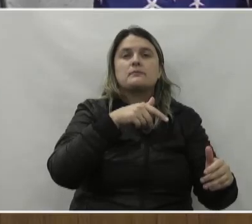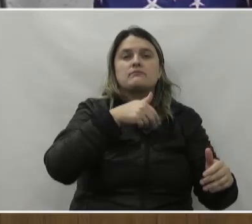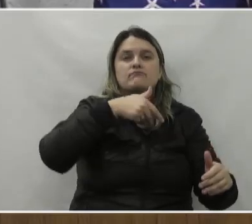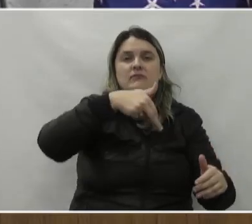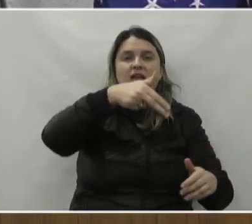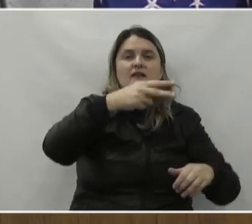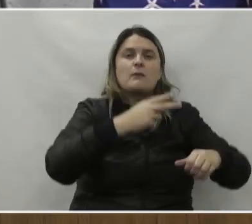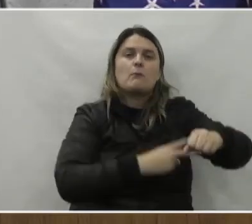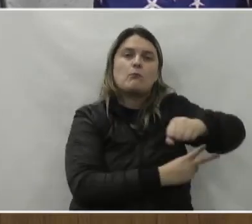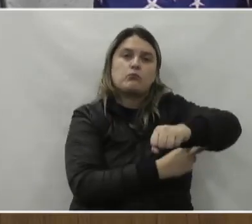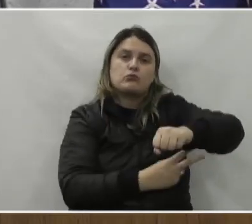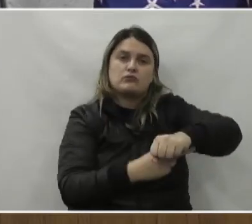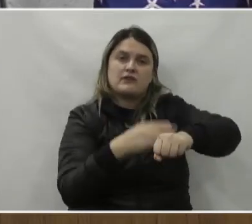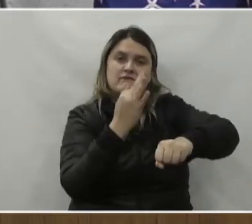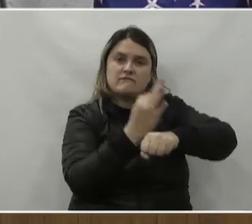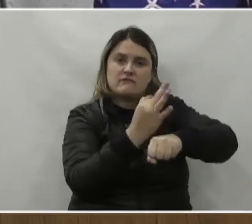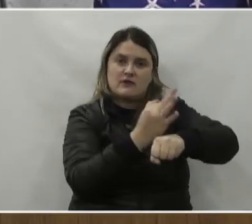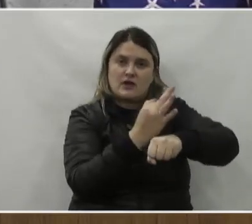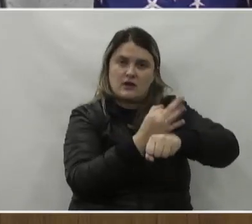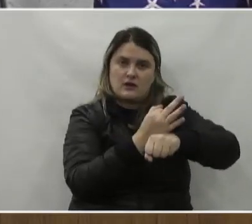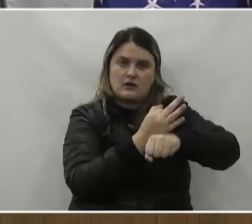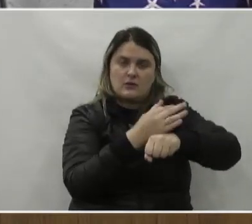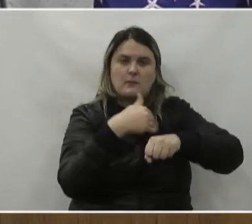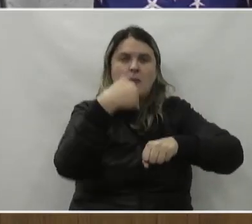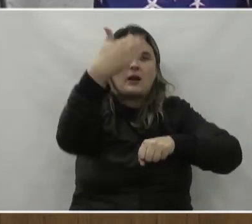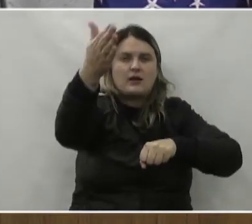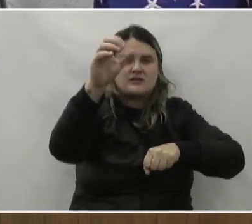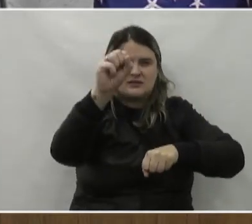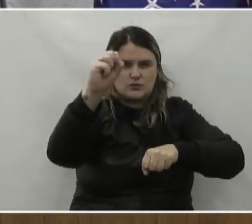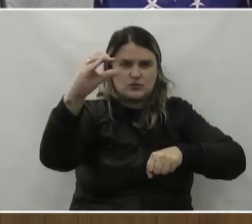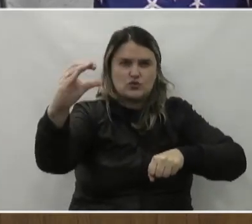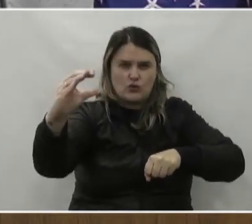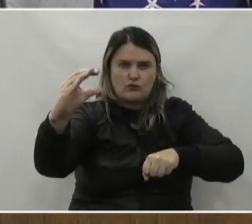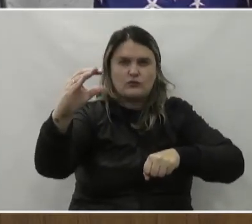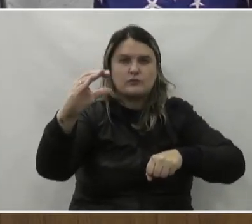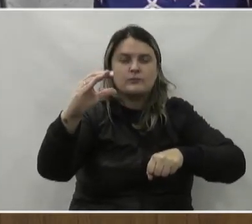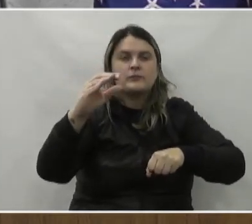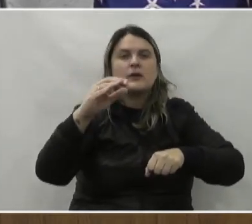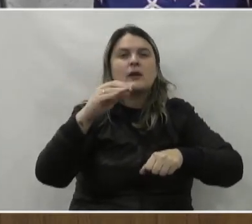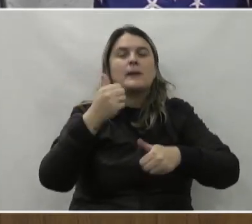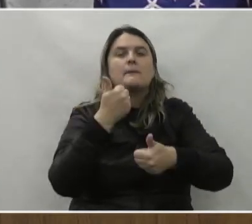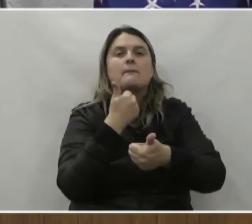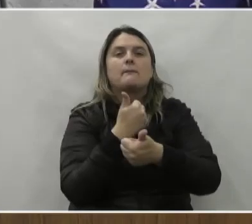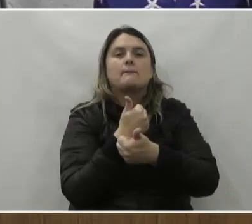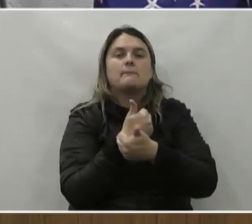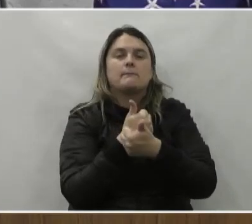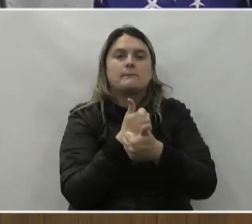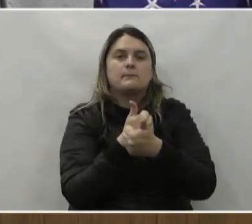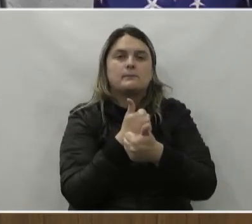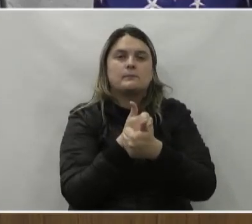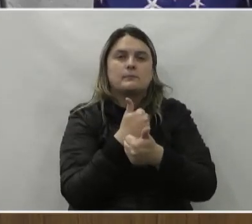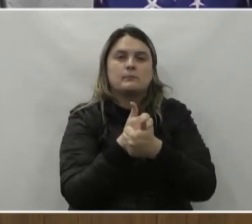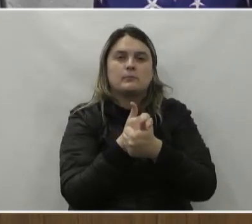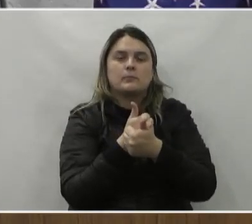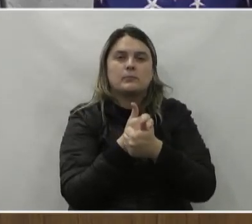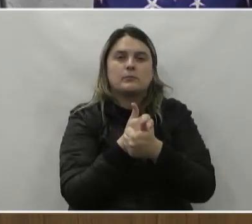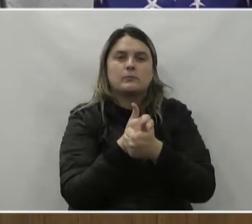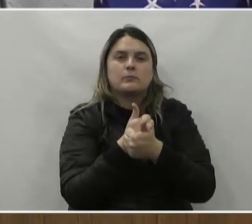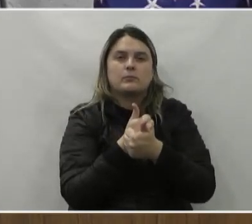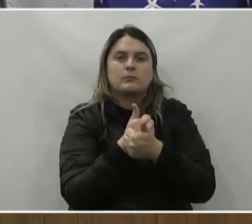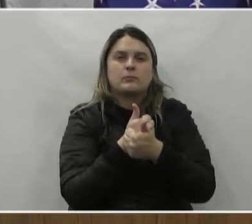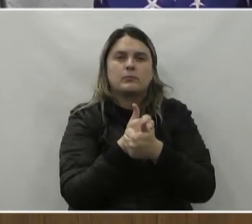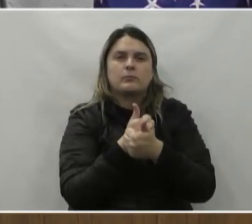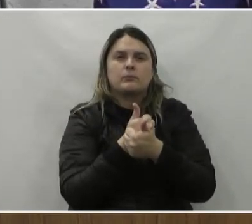Ferro, no lado do bairro São Cristóvão, especialmente no trecho onde há um